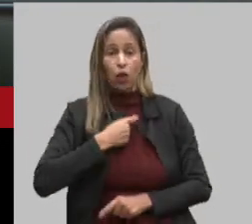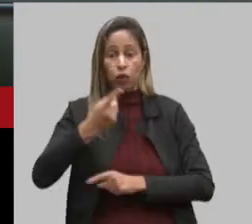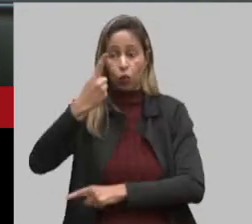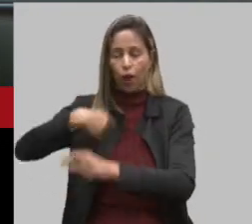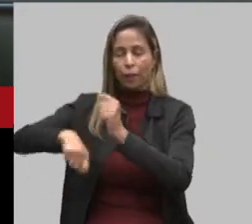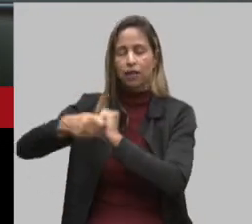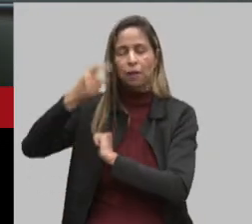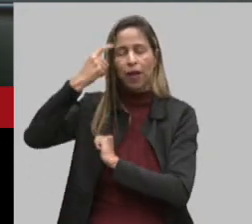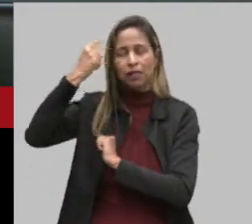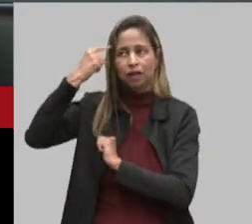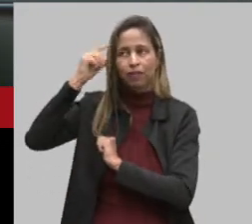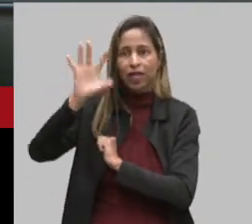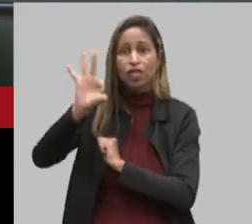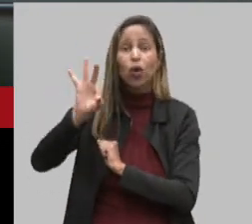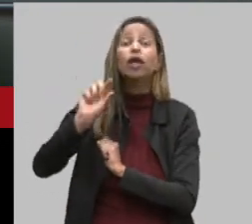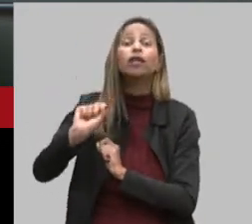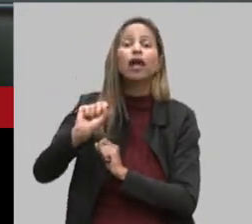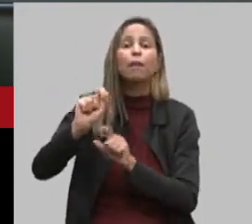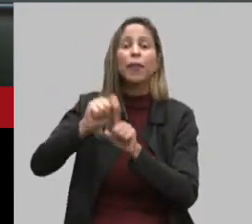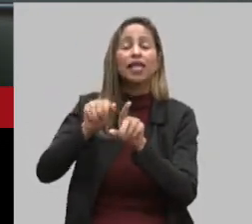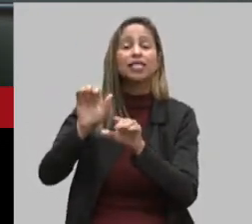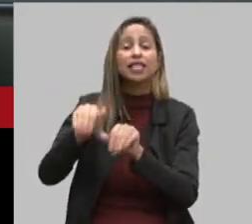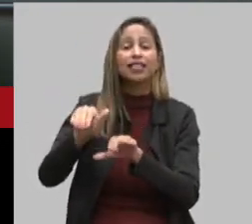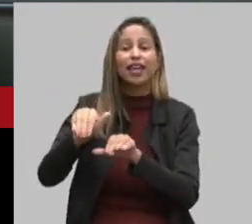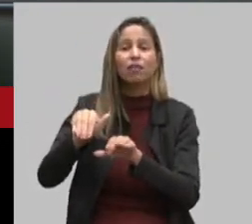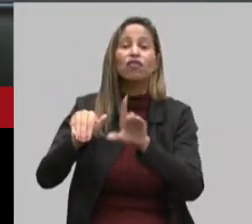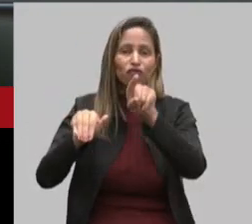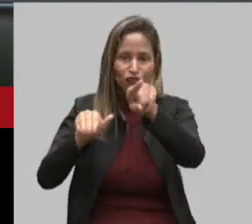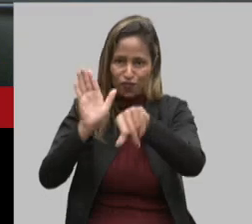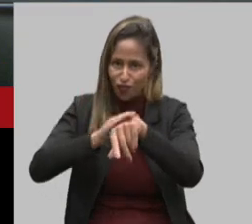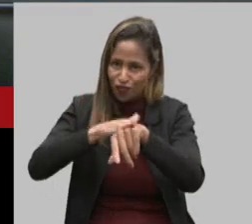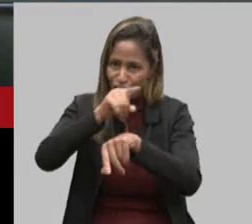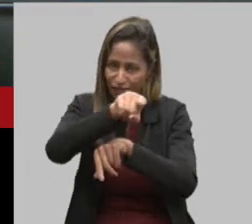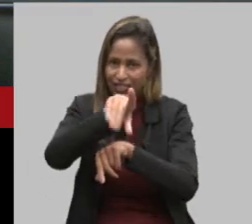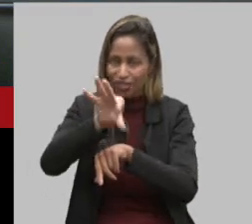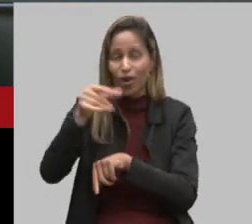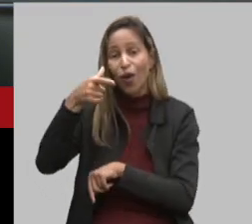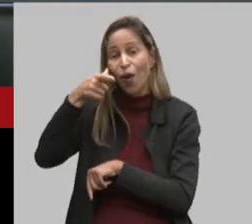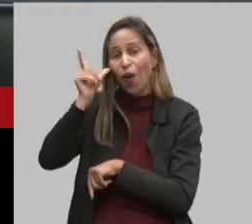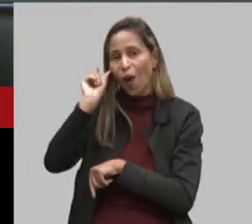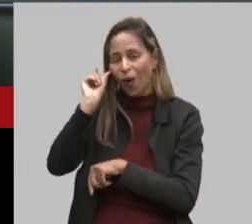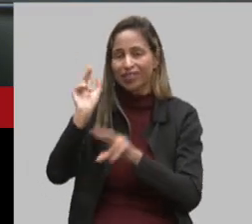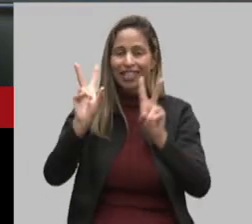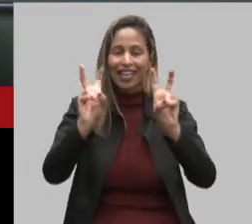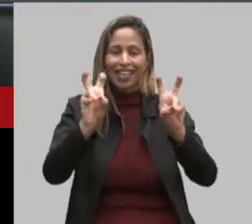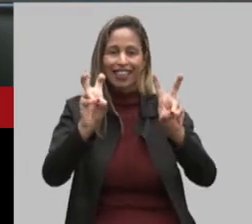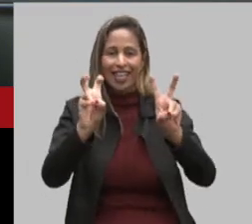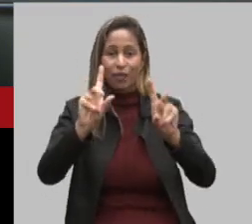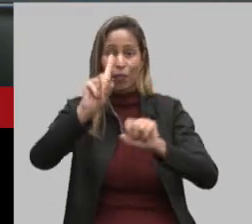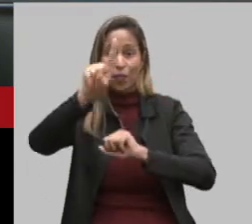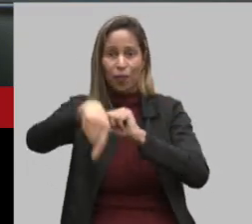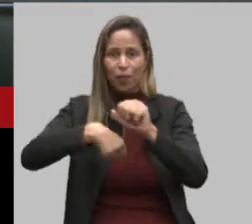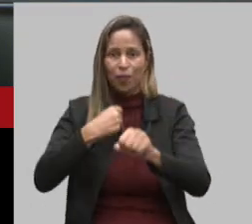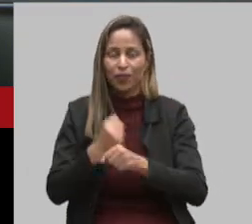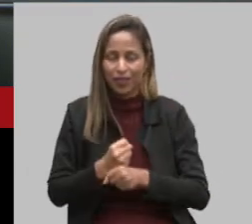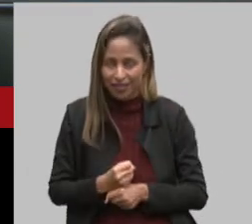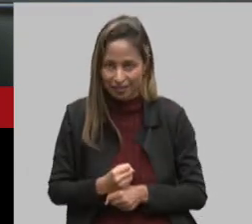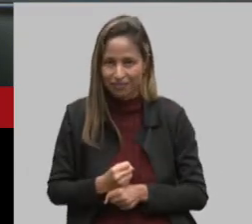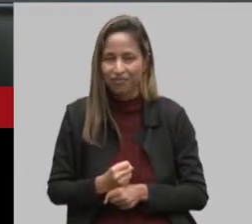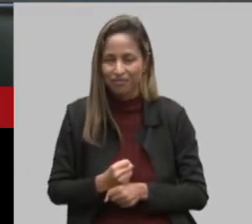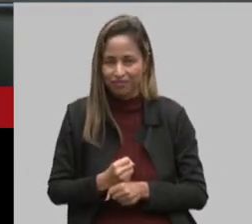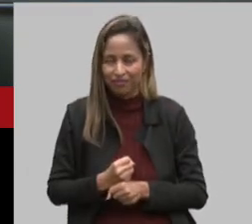foi escolhido em setembro do ano passado como vocês escolheram ontem né o tema do próximo ano num processo